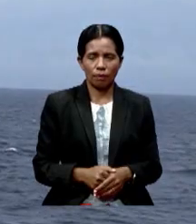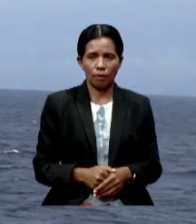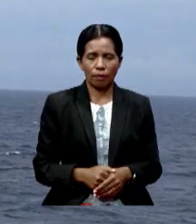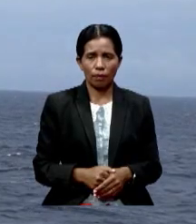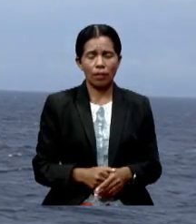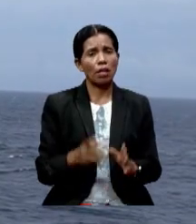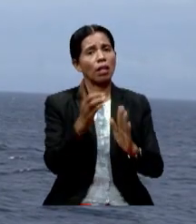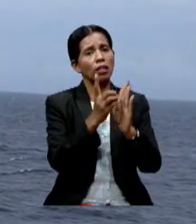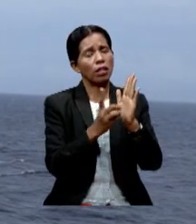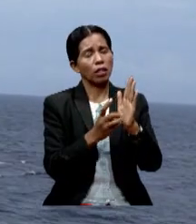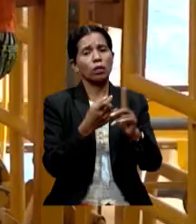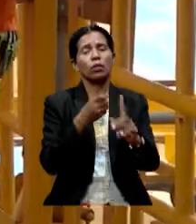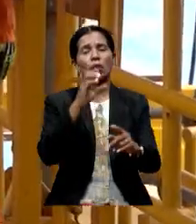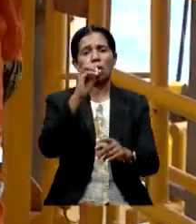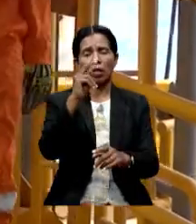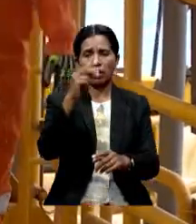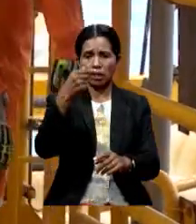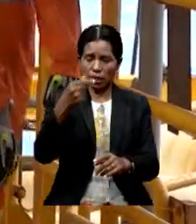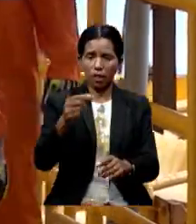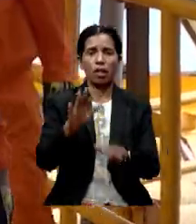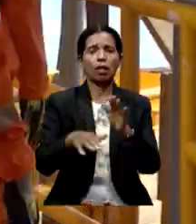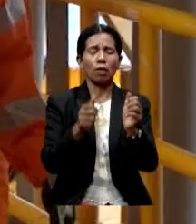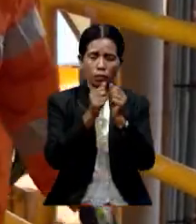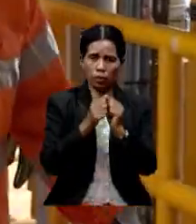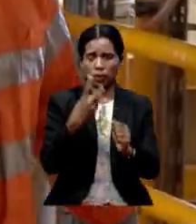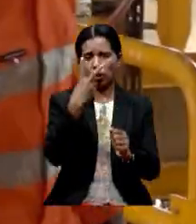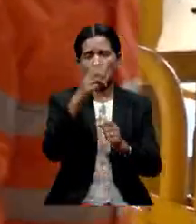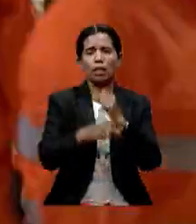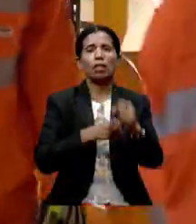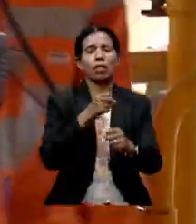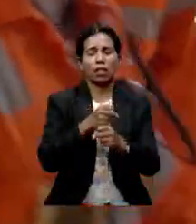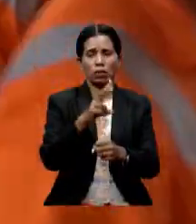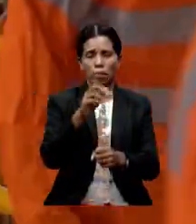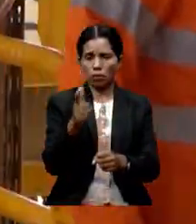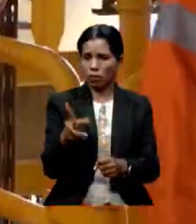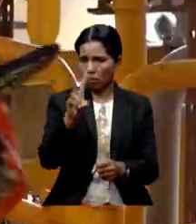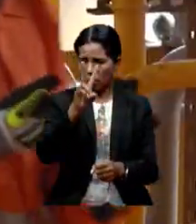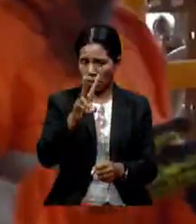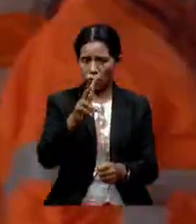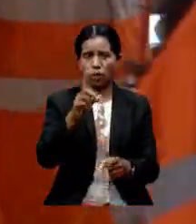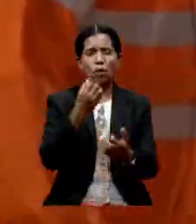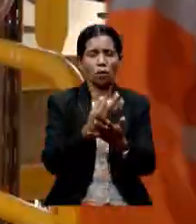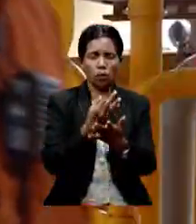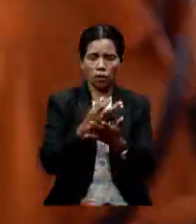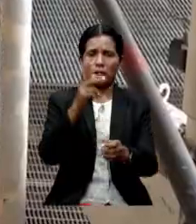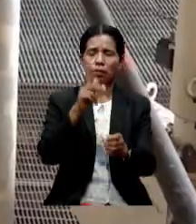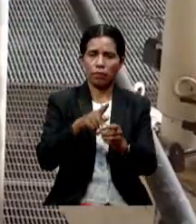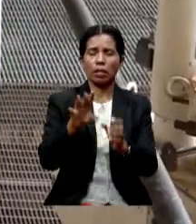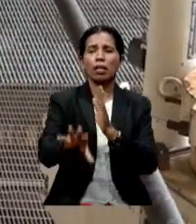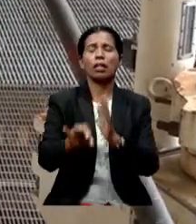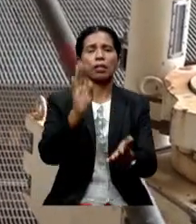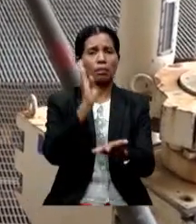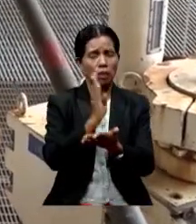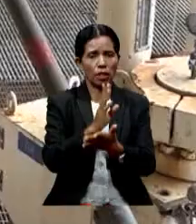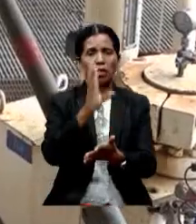Dado susi ONG lau hamutuk deste inisio to setembro tina rihun rua ronolo risi rua, fundo petrolífero hetam bilhau